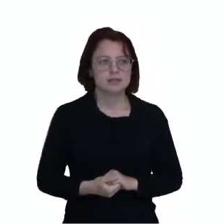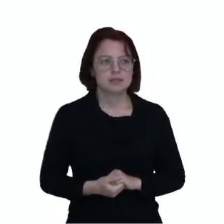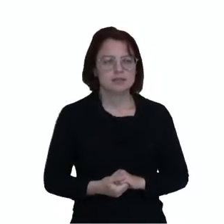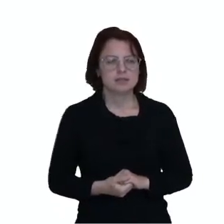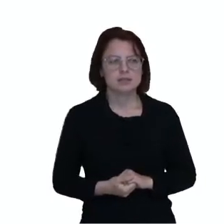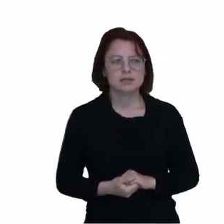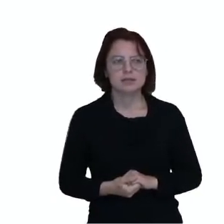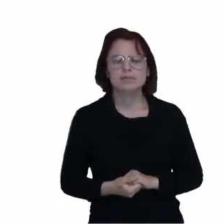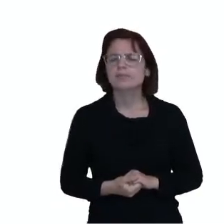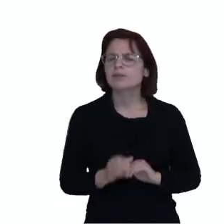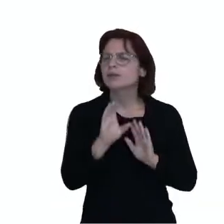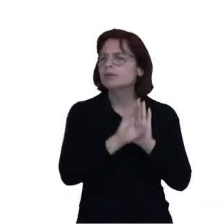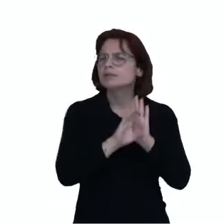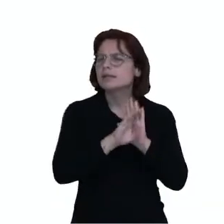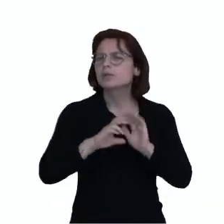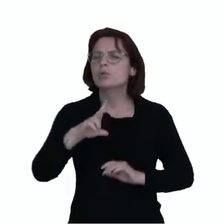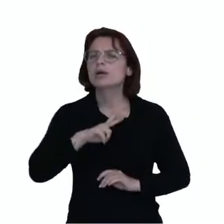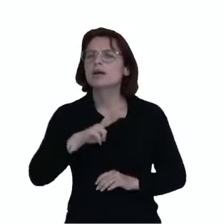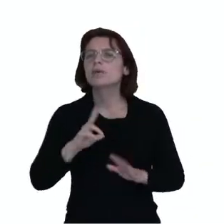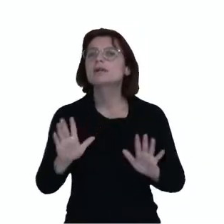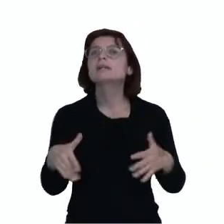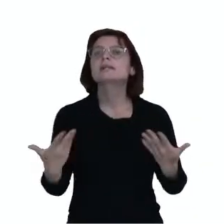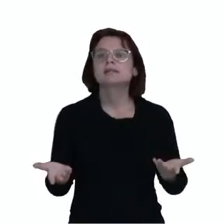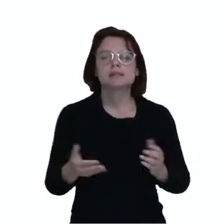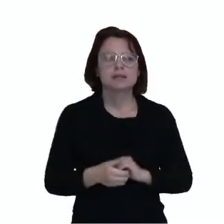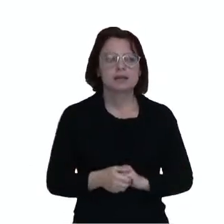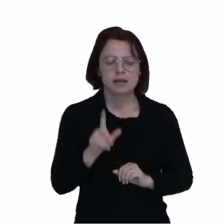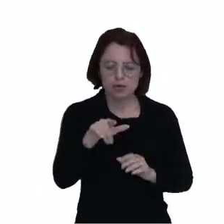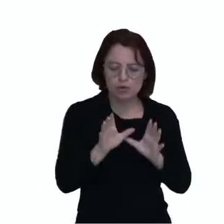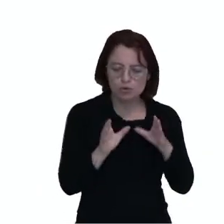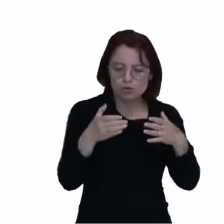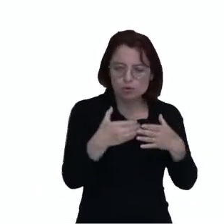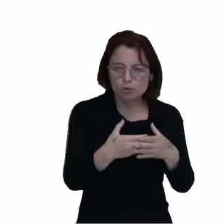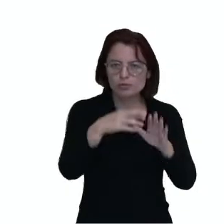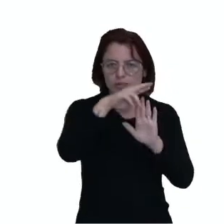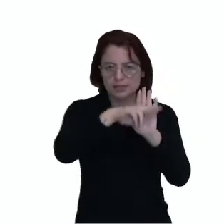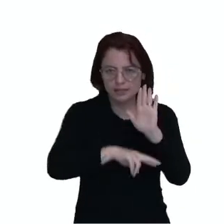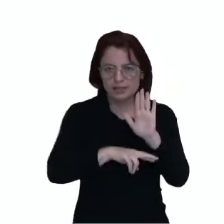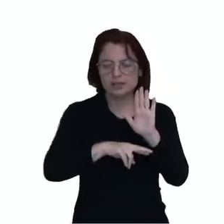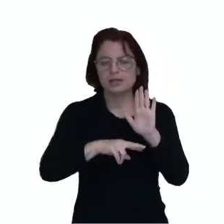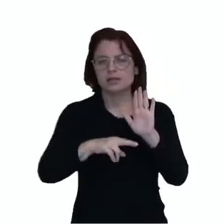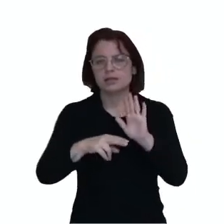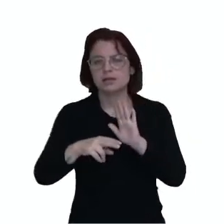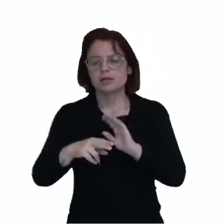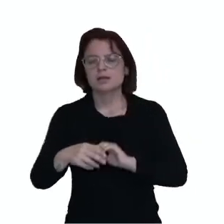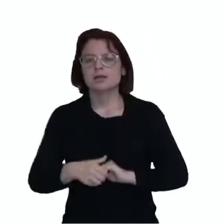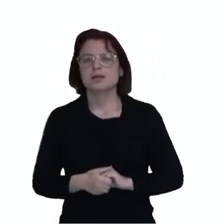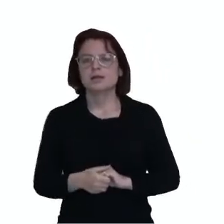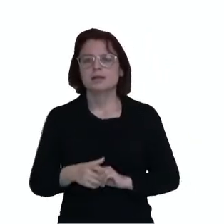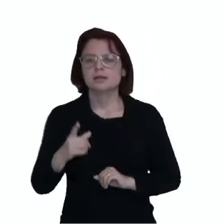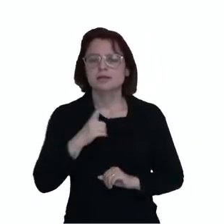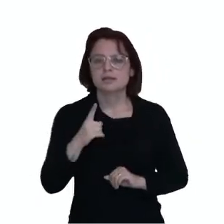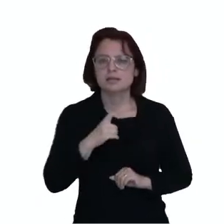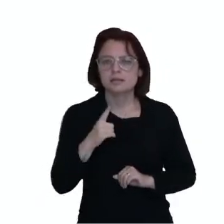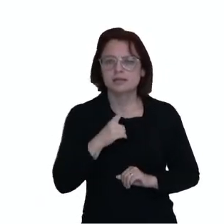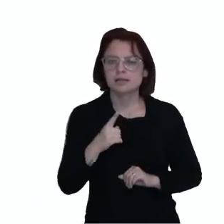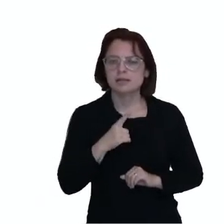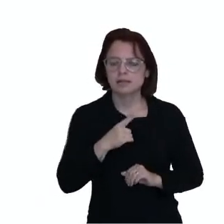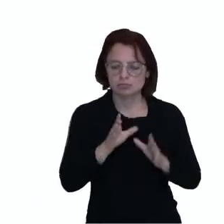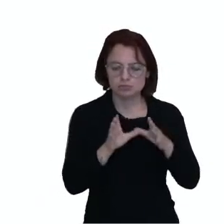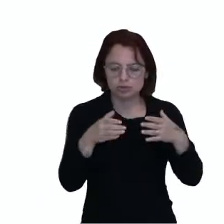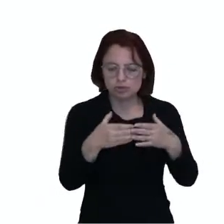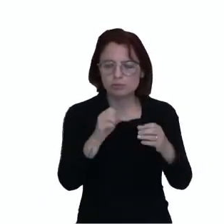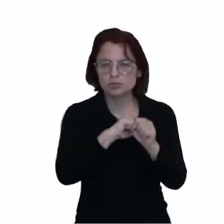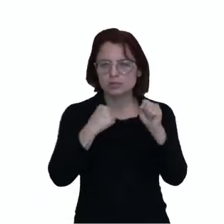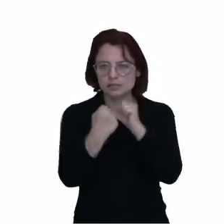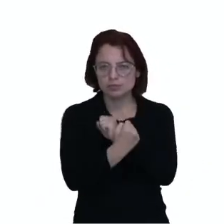Bom, e a moral? A moral é um conjunto de regras e costumes que determinam o comportamento de indivíduos em um grupo social,